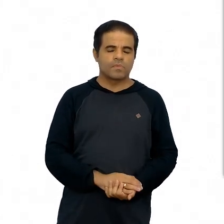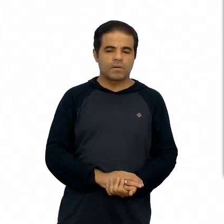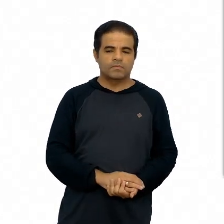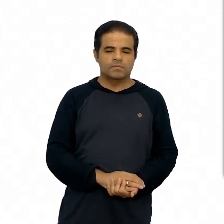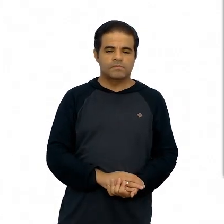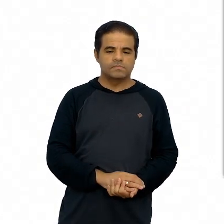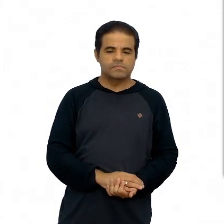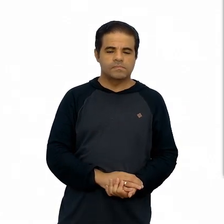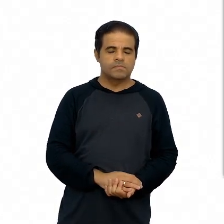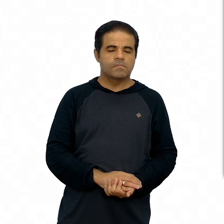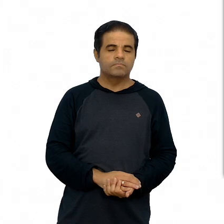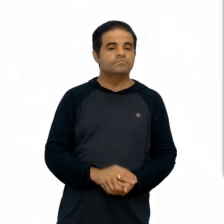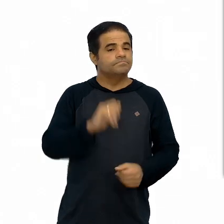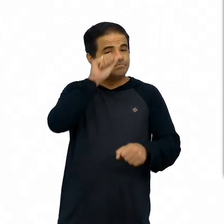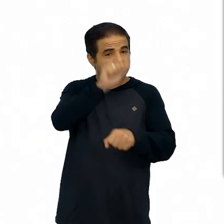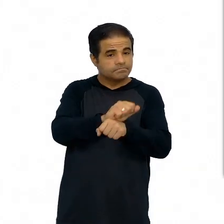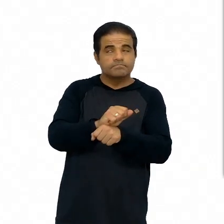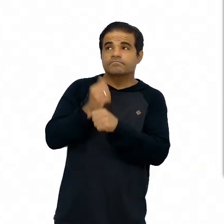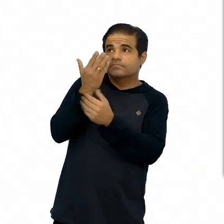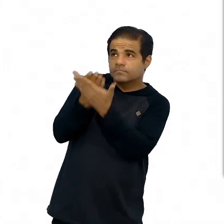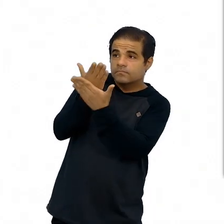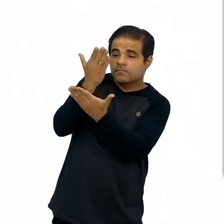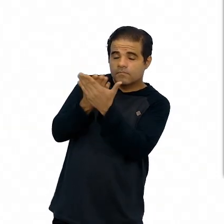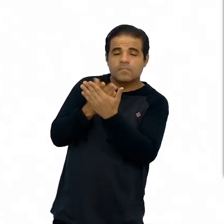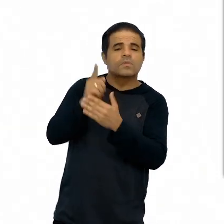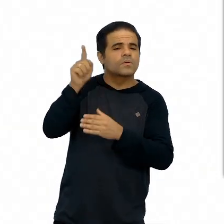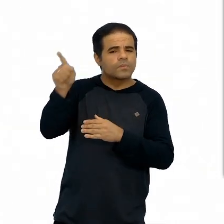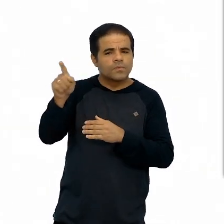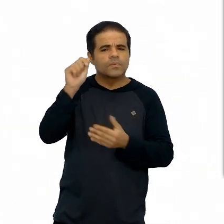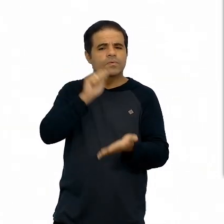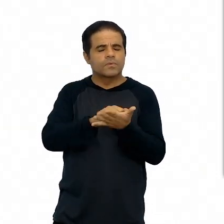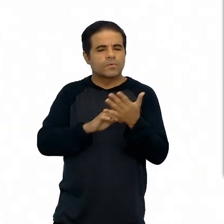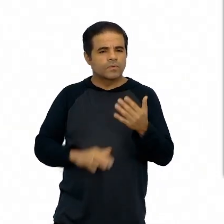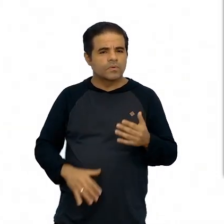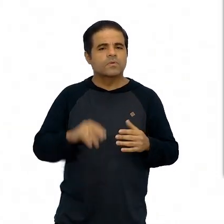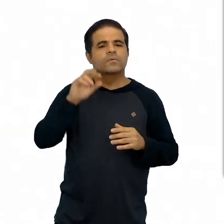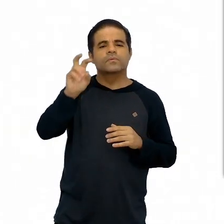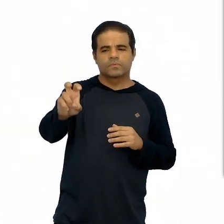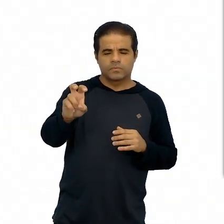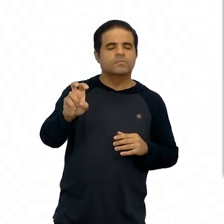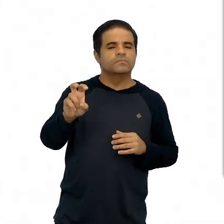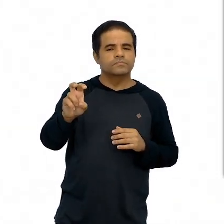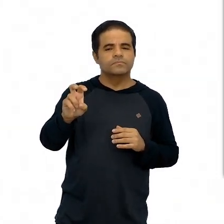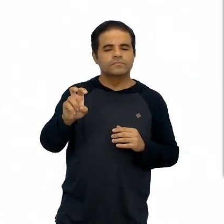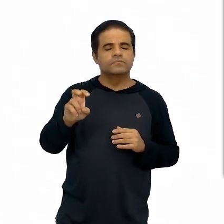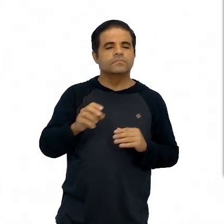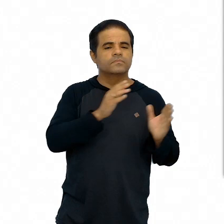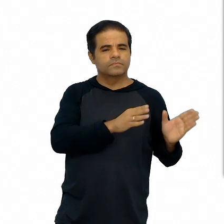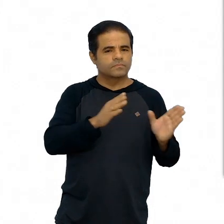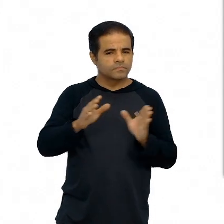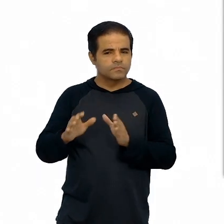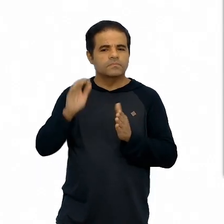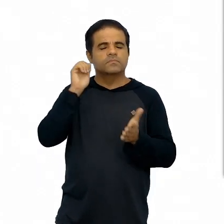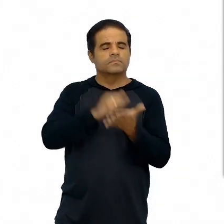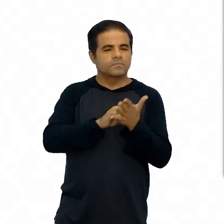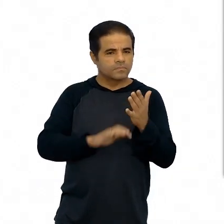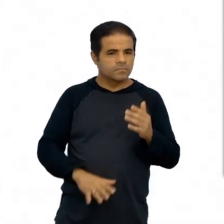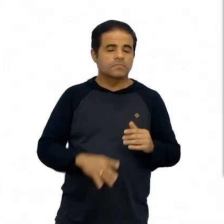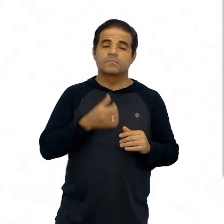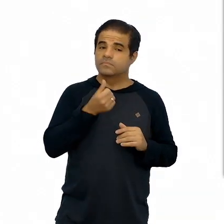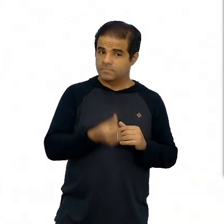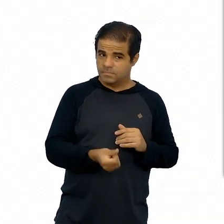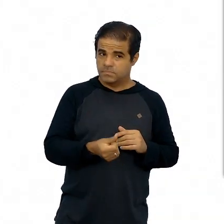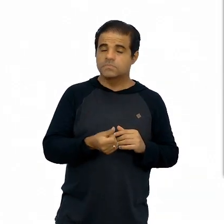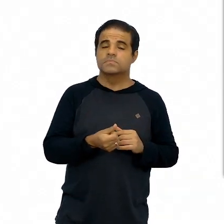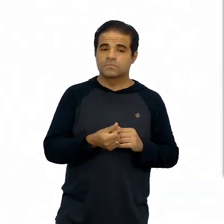aí, nós faremos nosso estudo da atividade 5, da sequência de atividade 6,